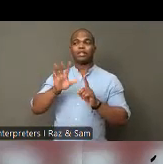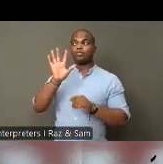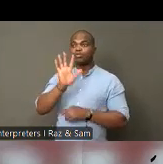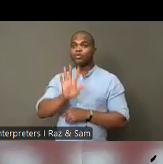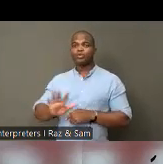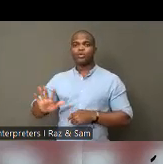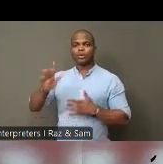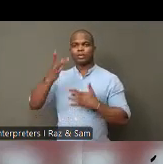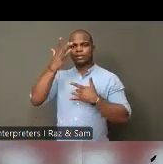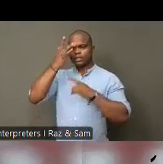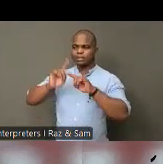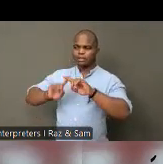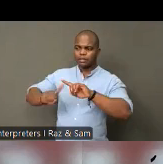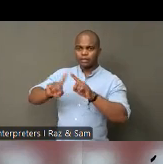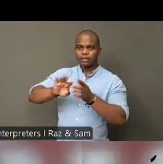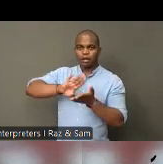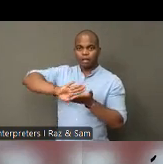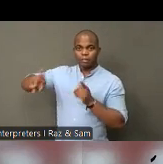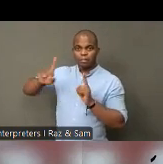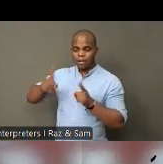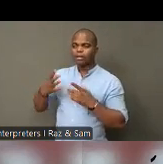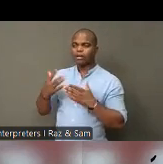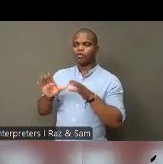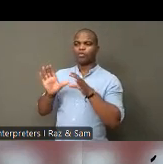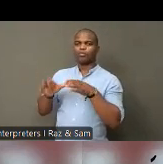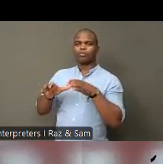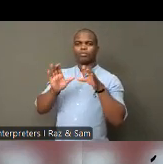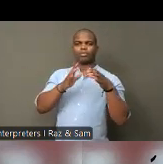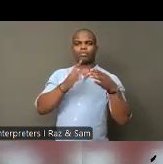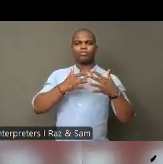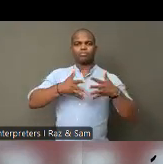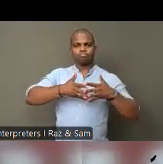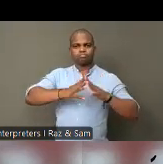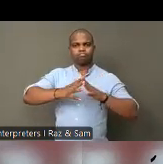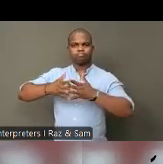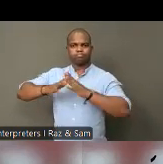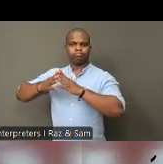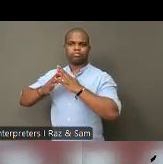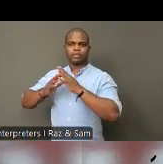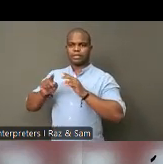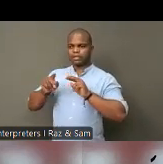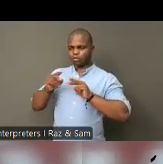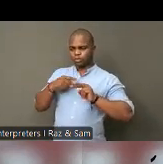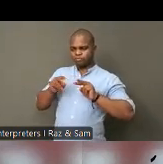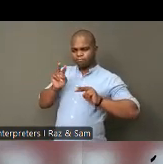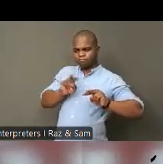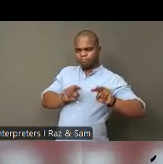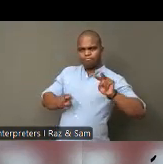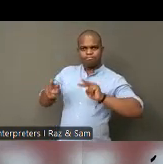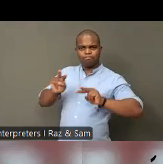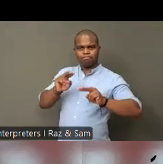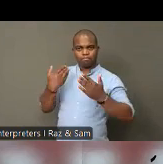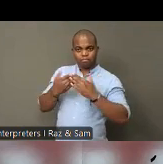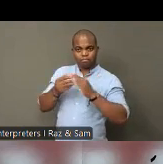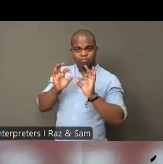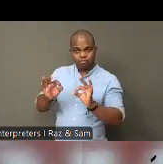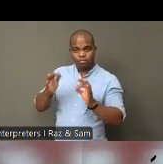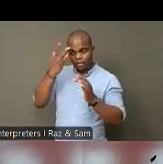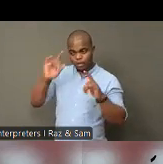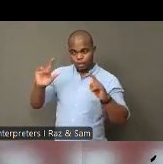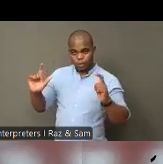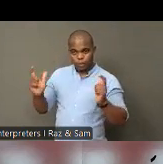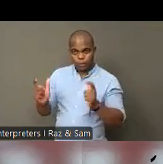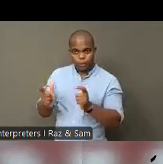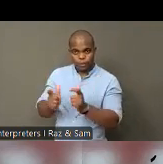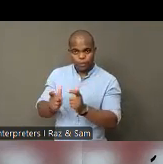feito, analisar os sucessos que temos tido e também fazer intervenções nos momentos apropriados e de forma atempada. Também